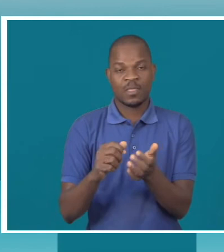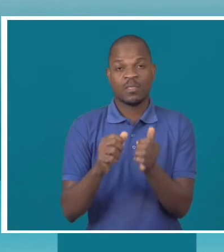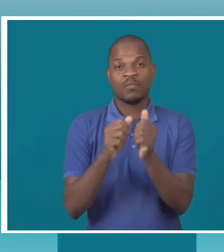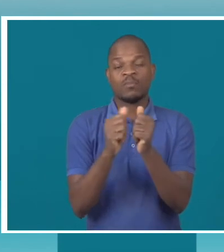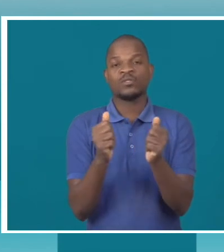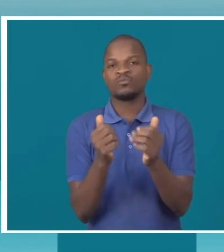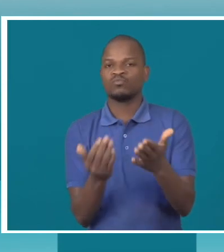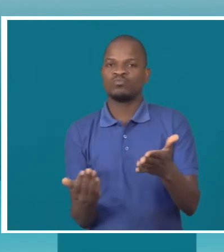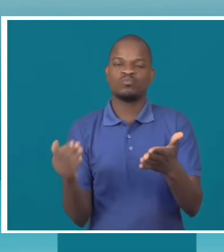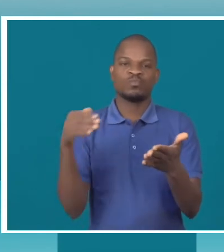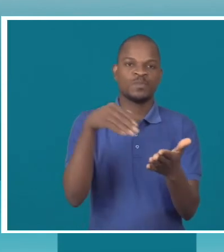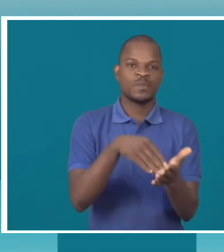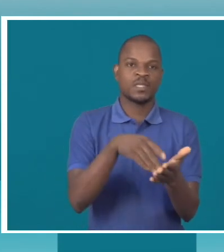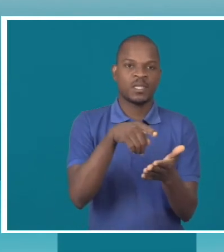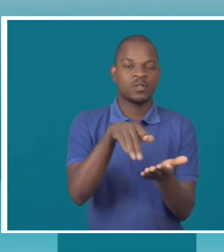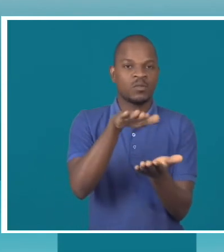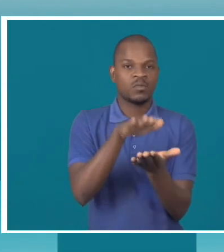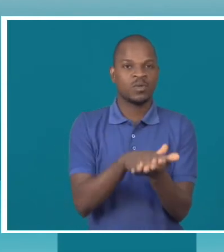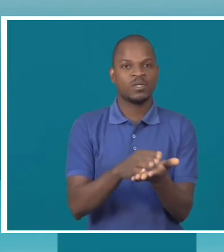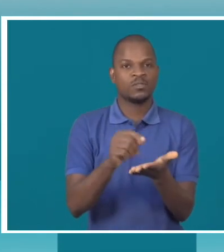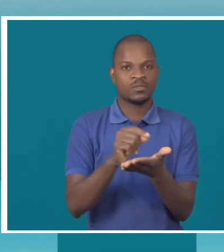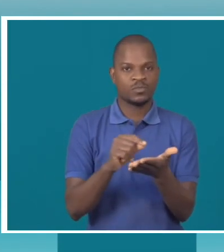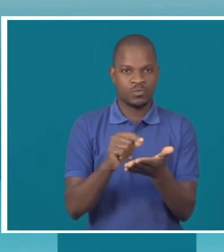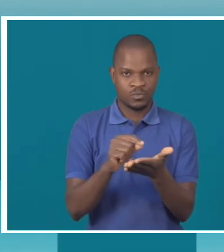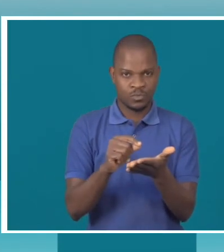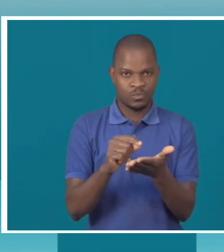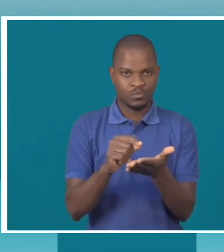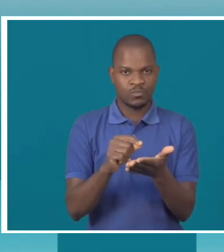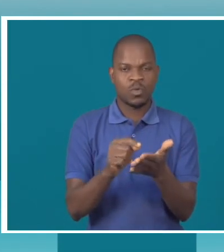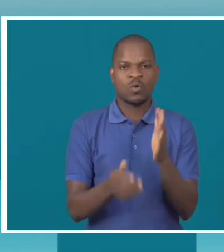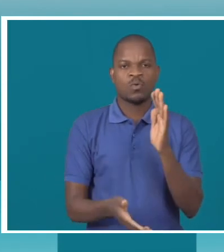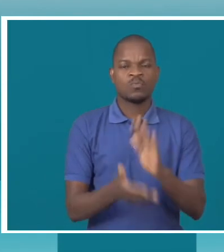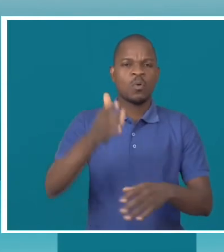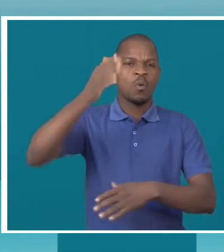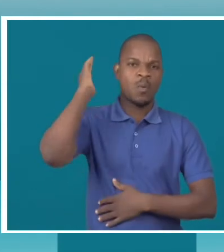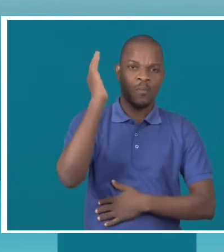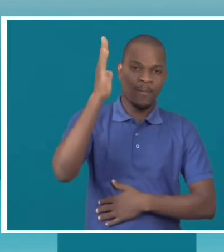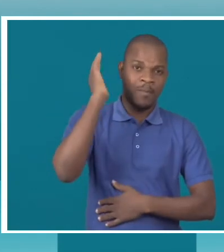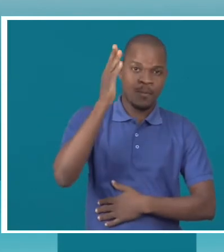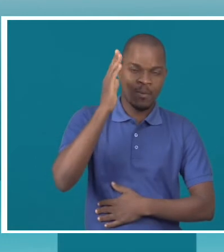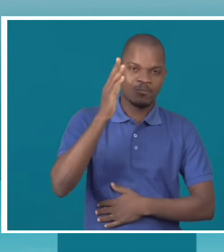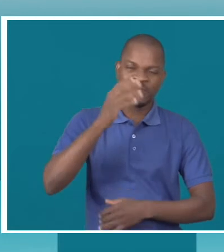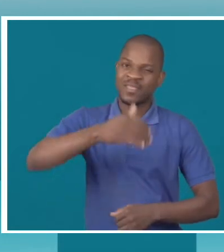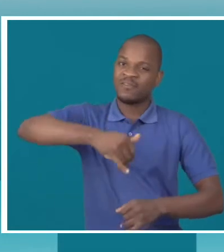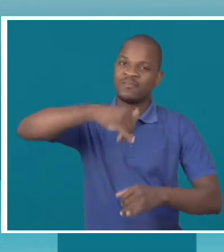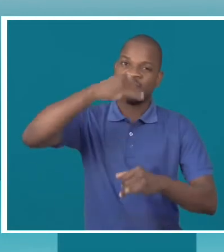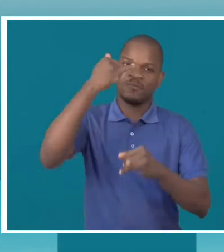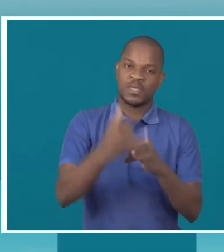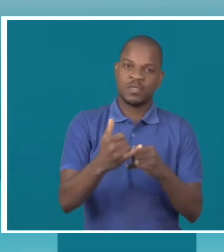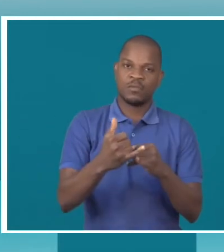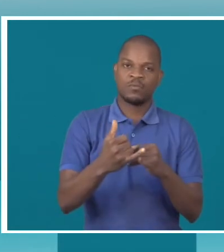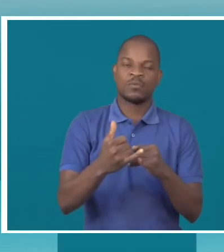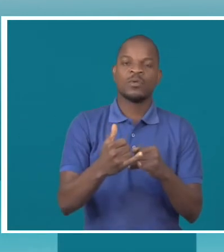E lá, a palestra terminou,